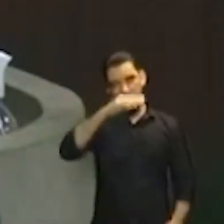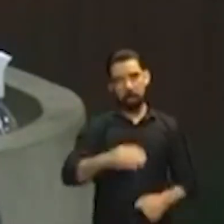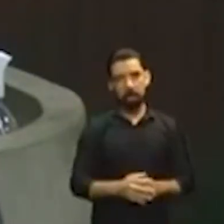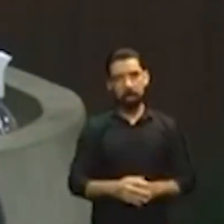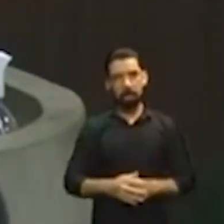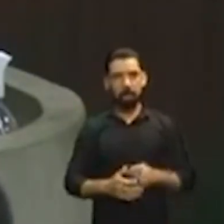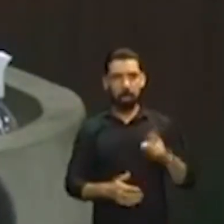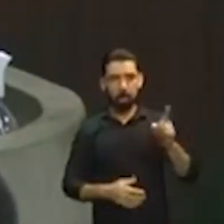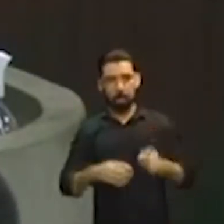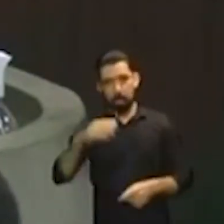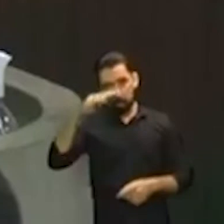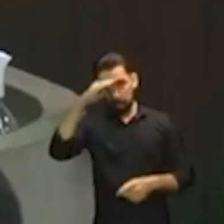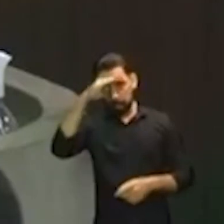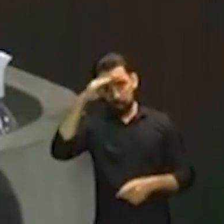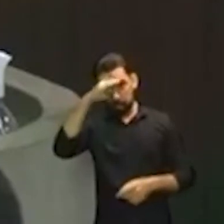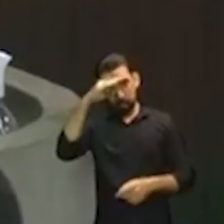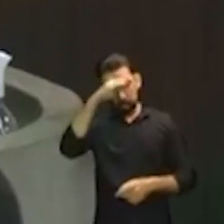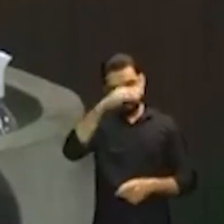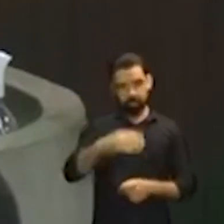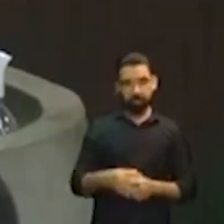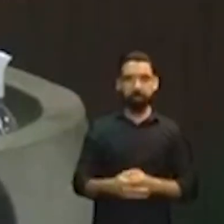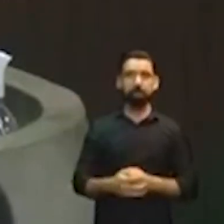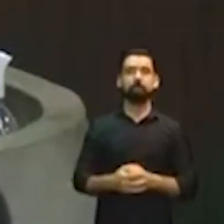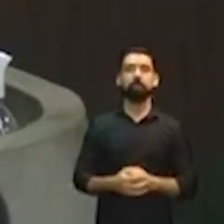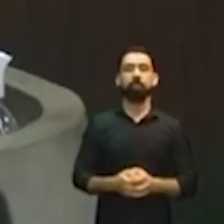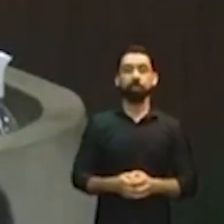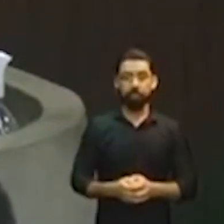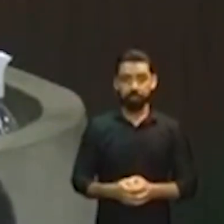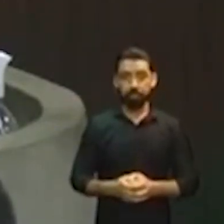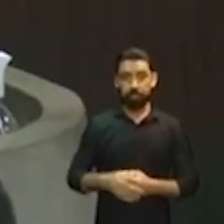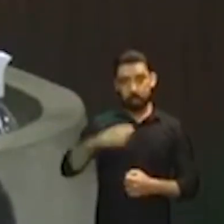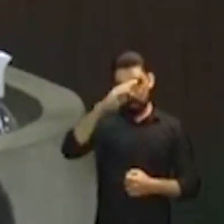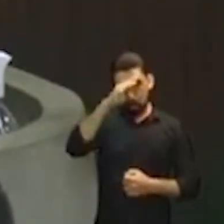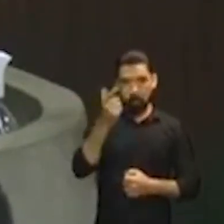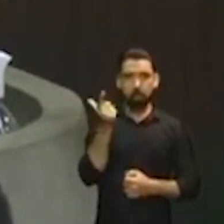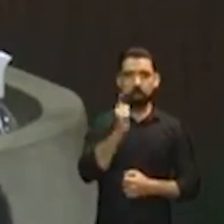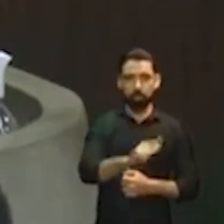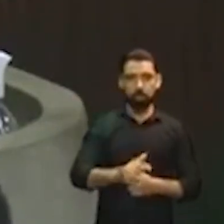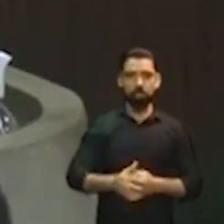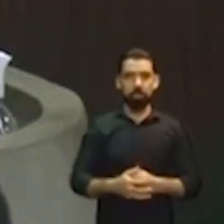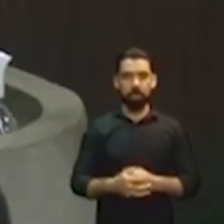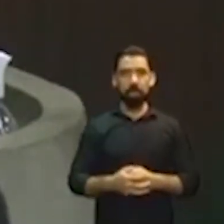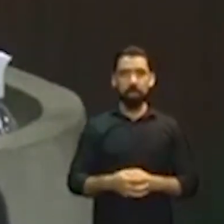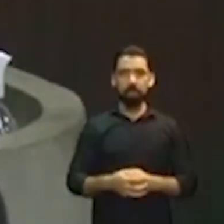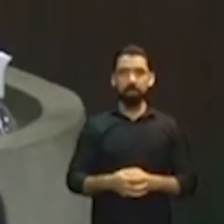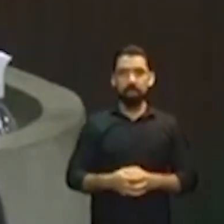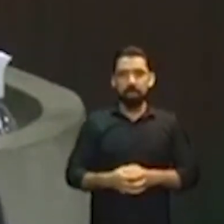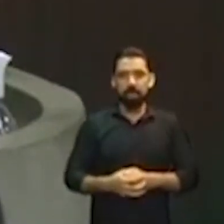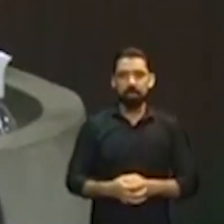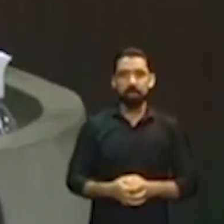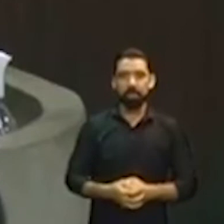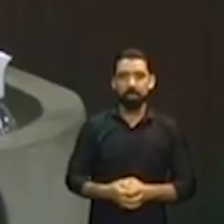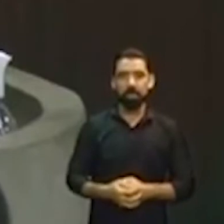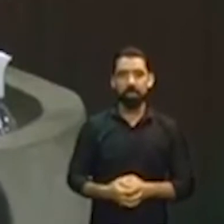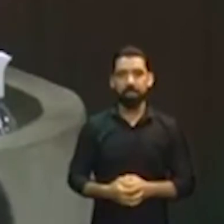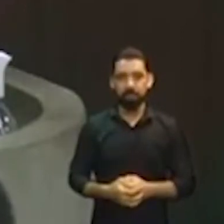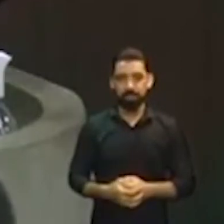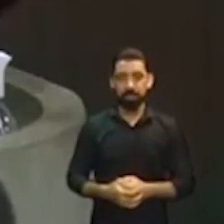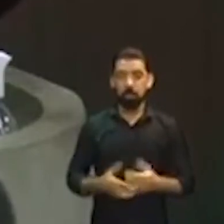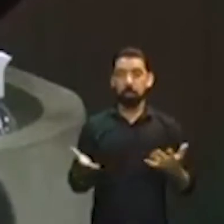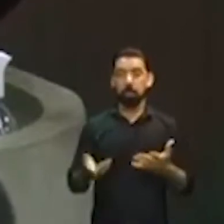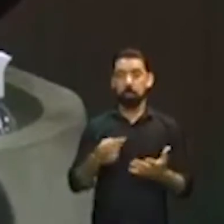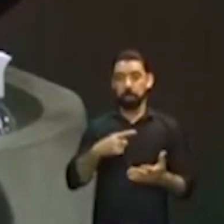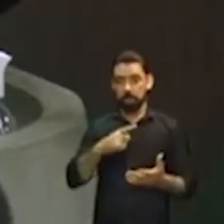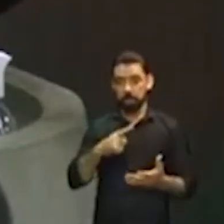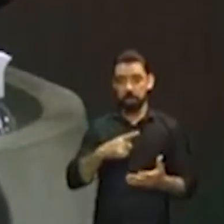perseguido. Bolsonaro conseguiu transformar esse país. Hoje se discute política. Hoje eu posso chegar aqui na tribuna e